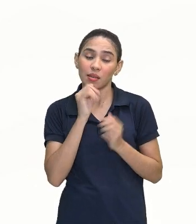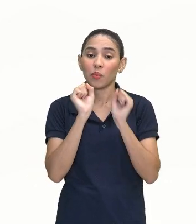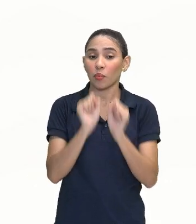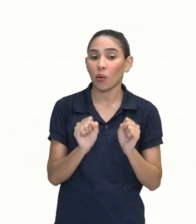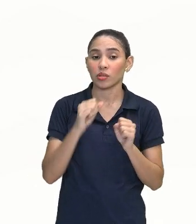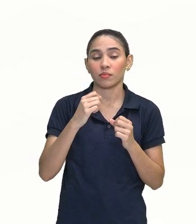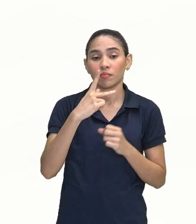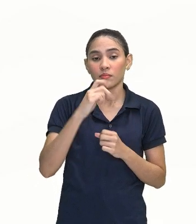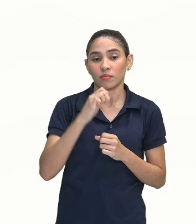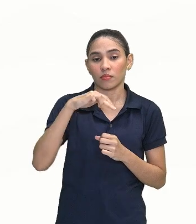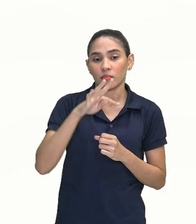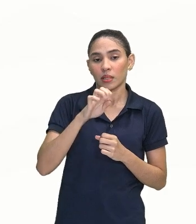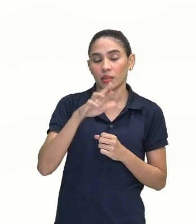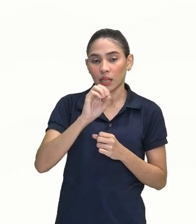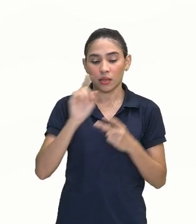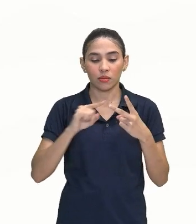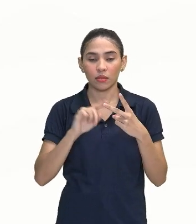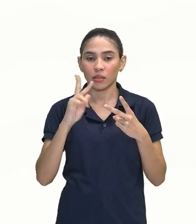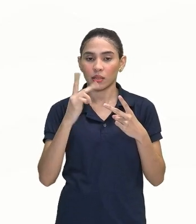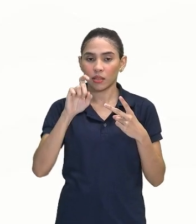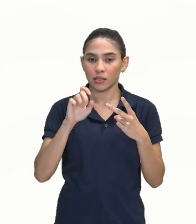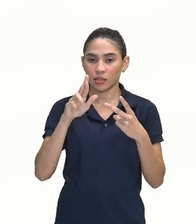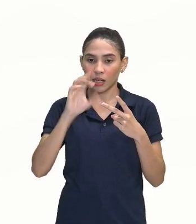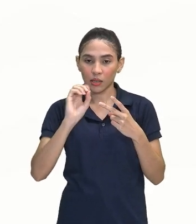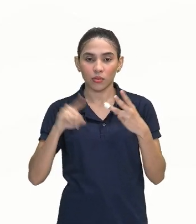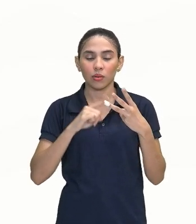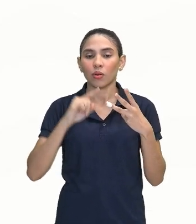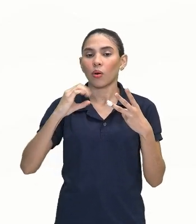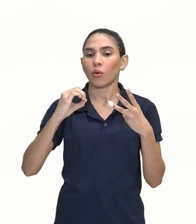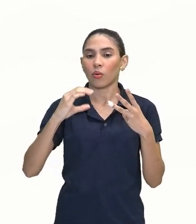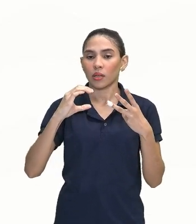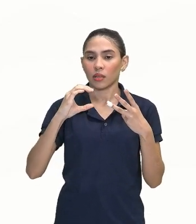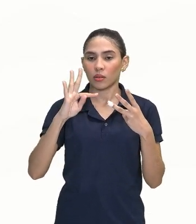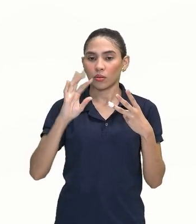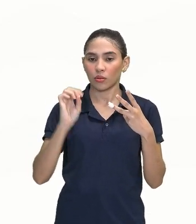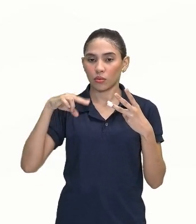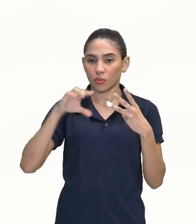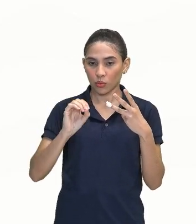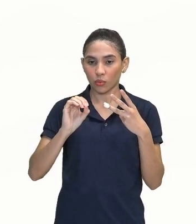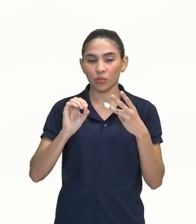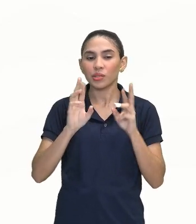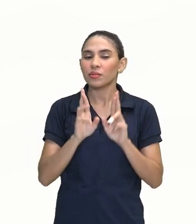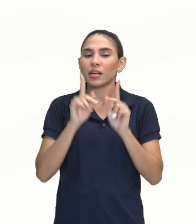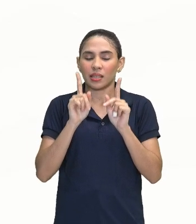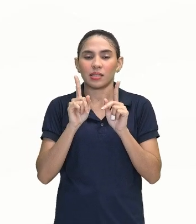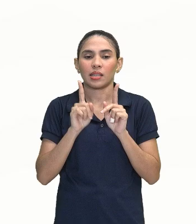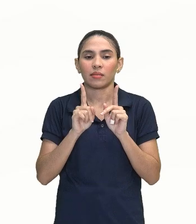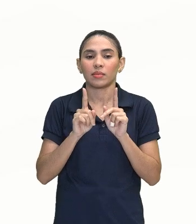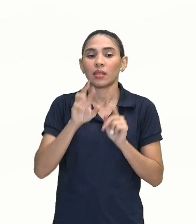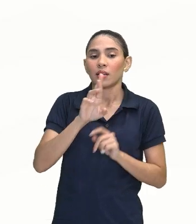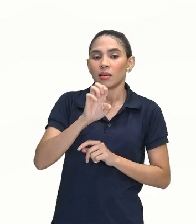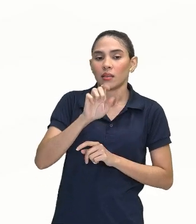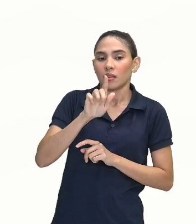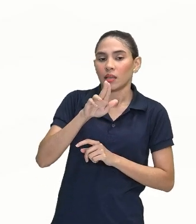ter um pentágono, um hexágono, um heptágono, um octógono. O que vai diferenciar dela ser regular